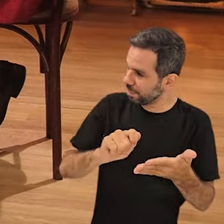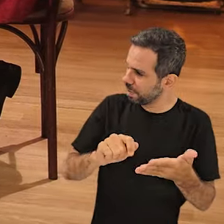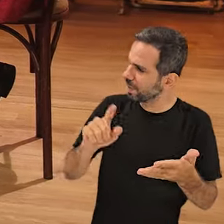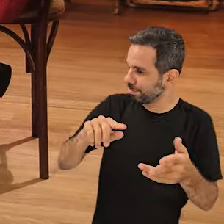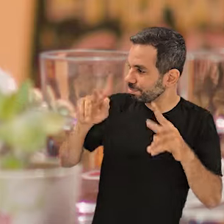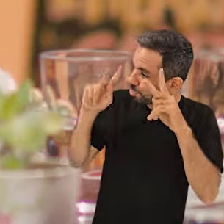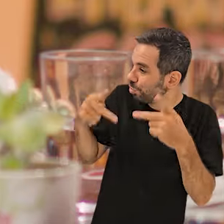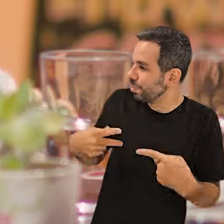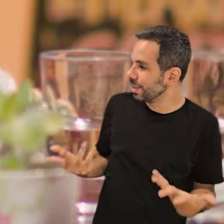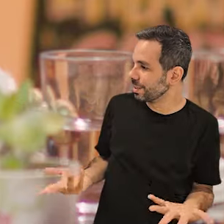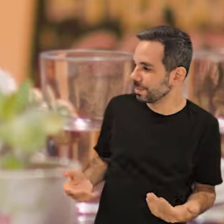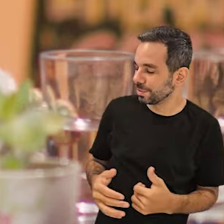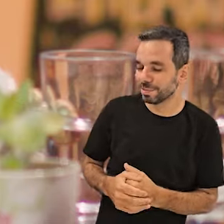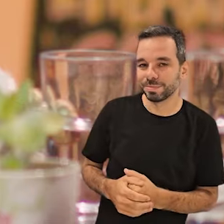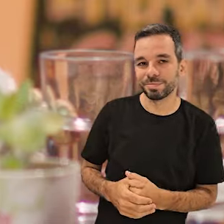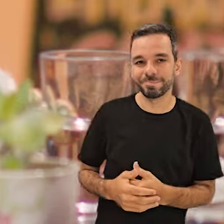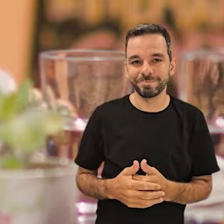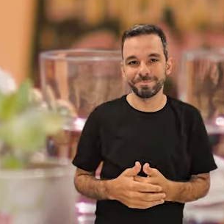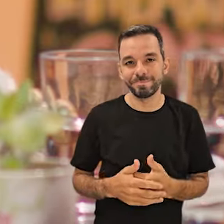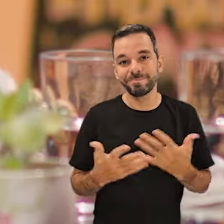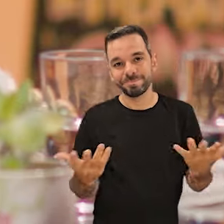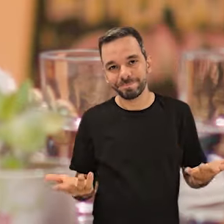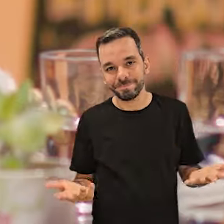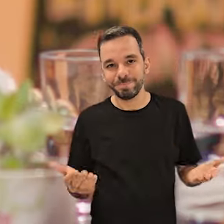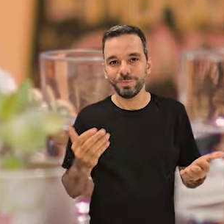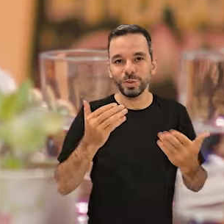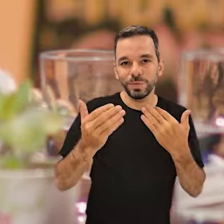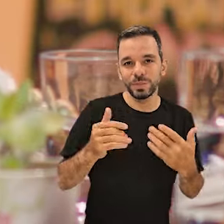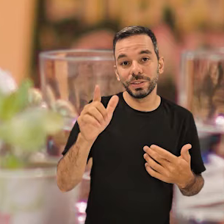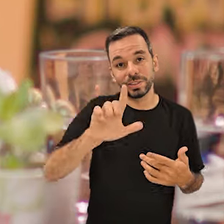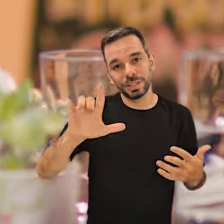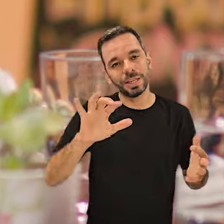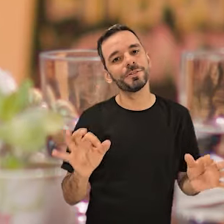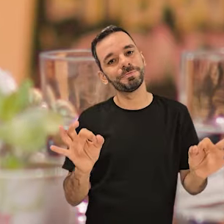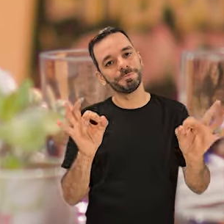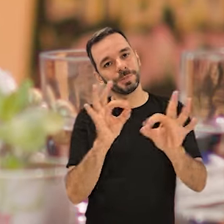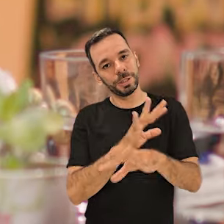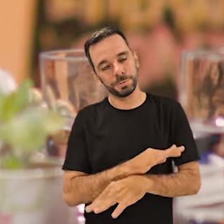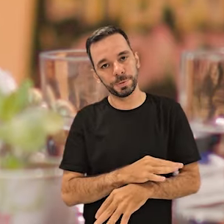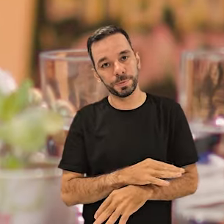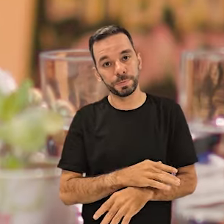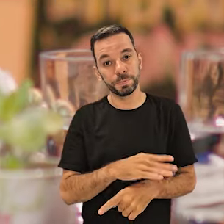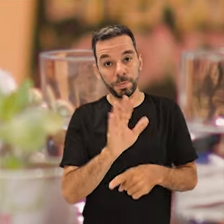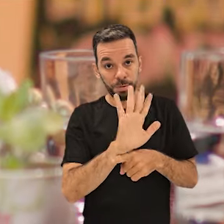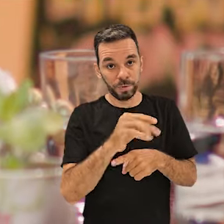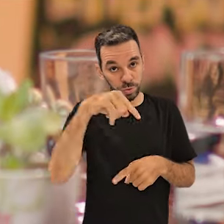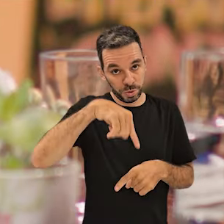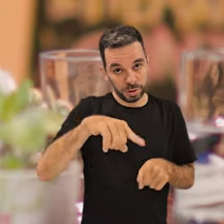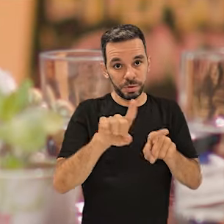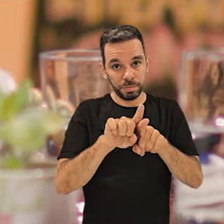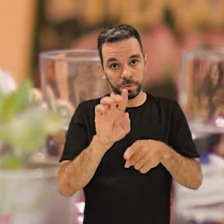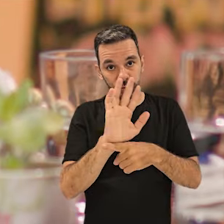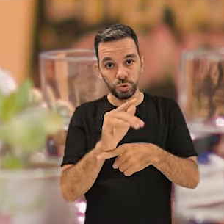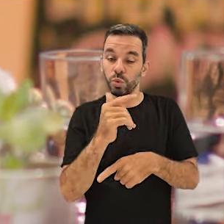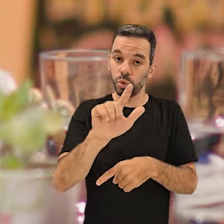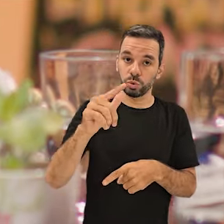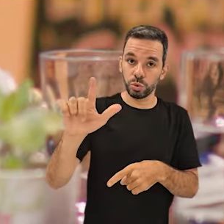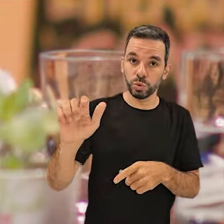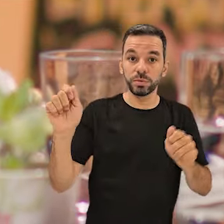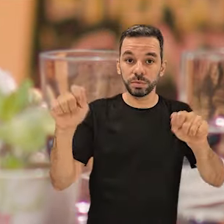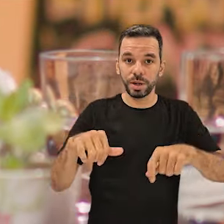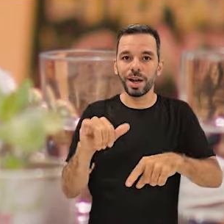de verdade. Muito obrigada. O Palavra Literária de hoje fica por aqui. Lembrando que esse conteúdo e outros você pode assistir